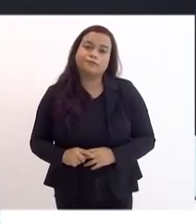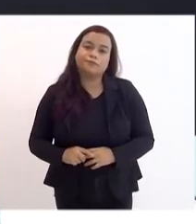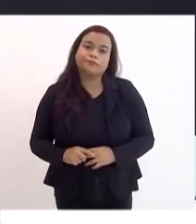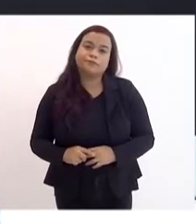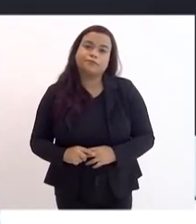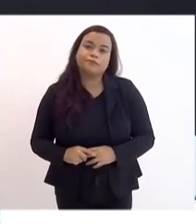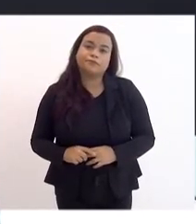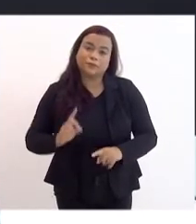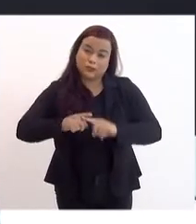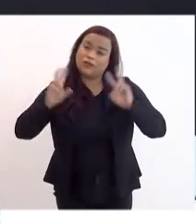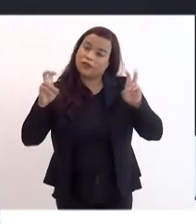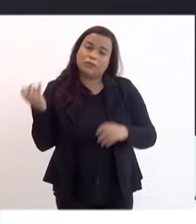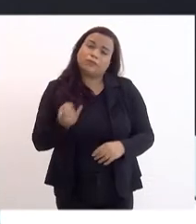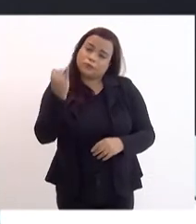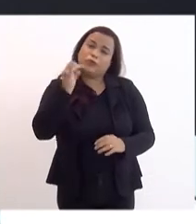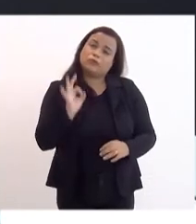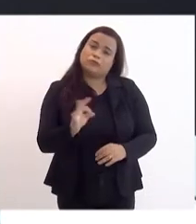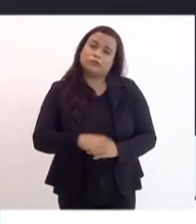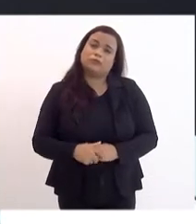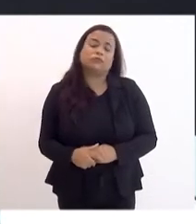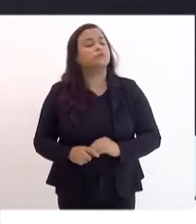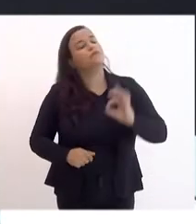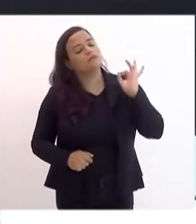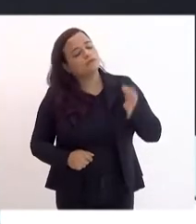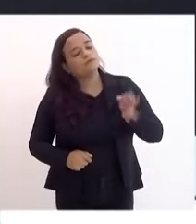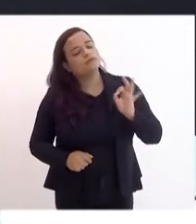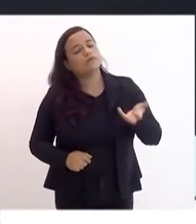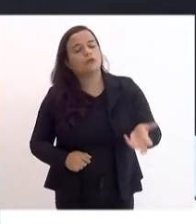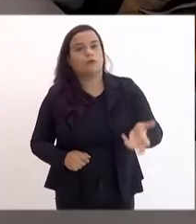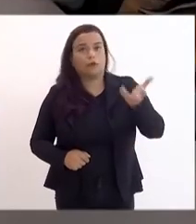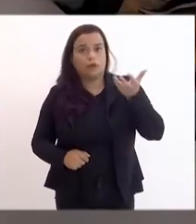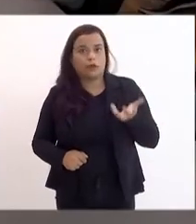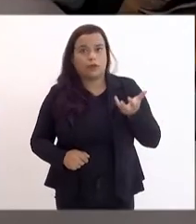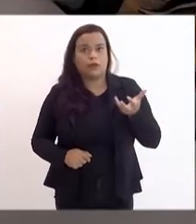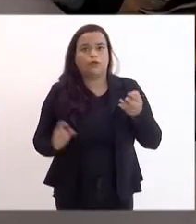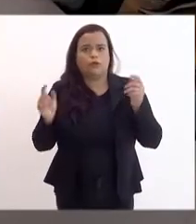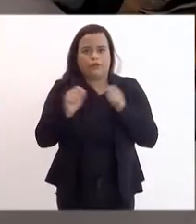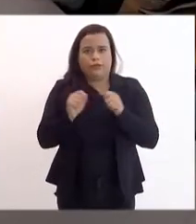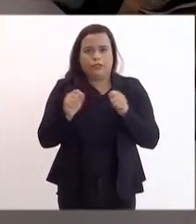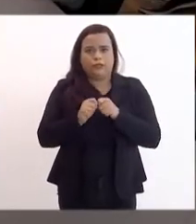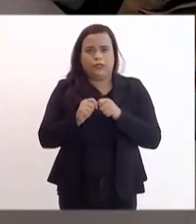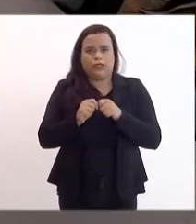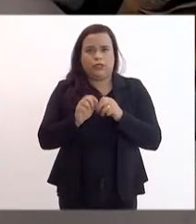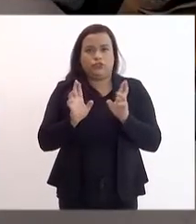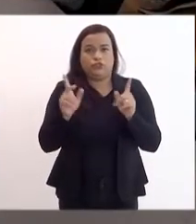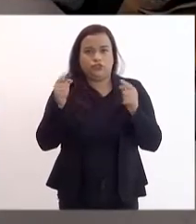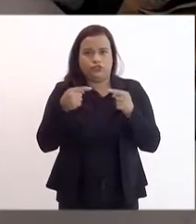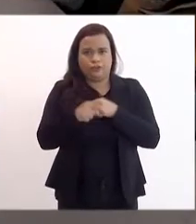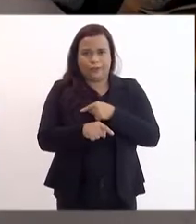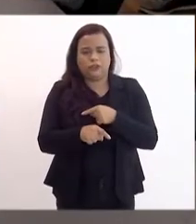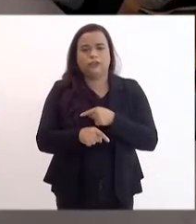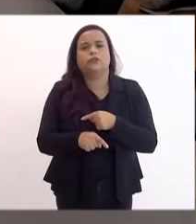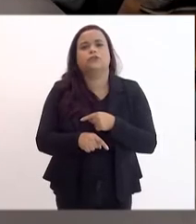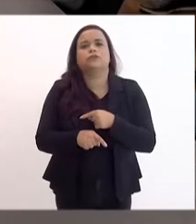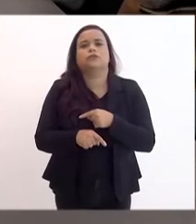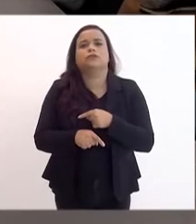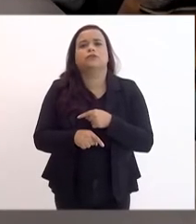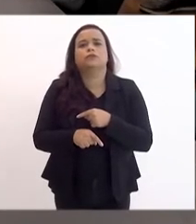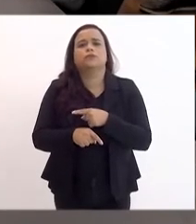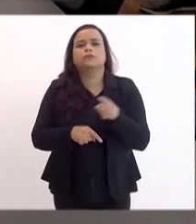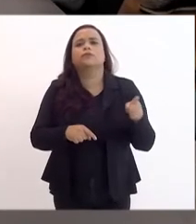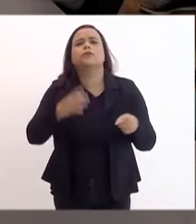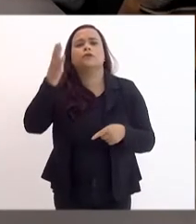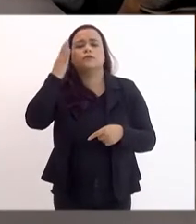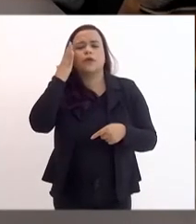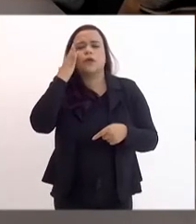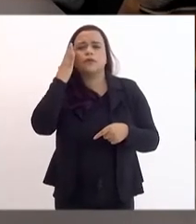Porque o tema é relevante. Mas eu só queria fazer aqui uma divergência do deputado Luiz Paulo. Deputado Luiz Paulo, poucas pessoas conhecem esse tema como